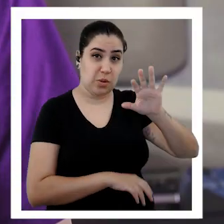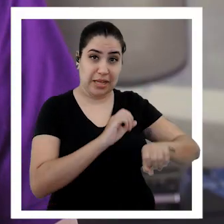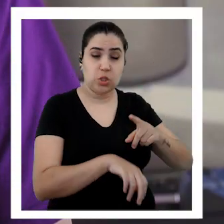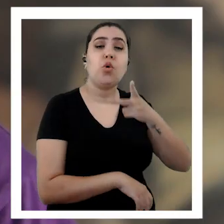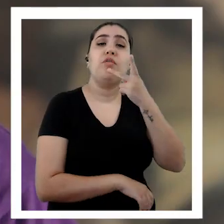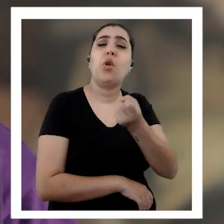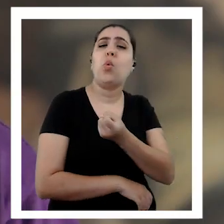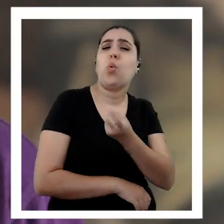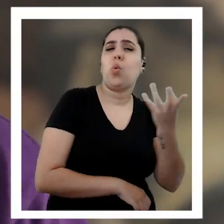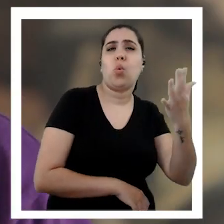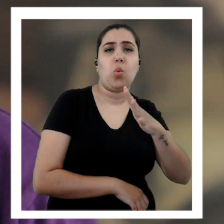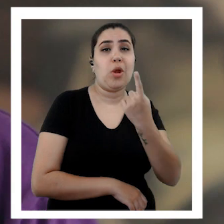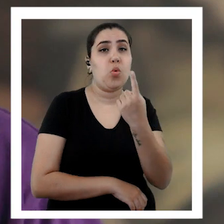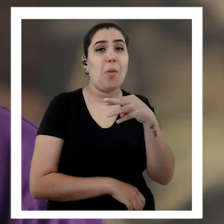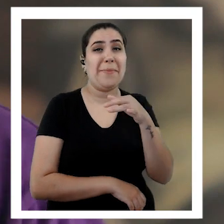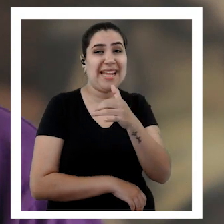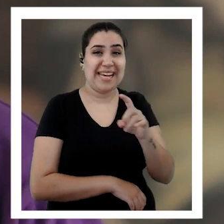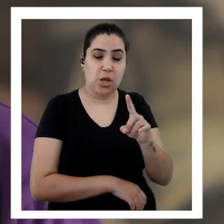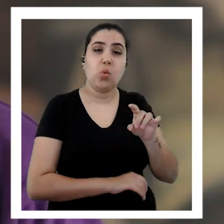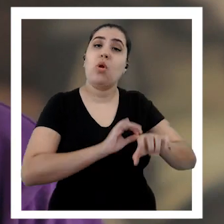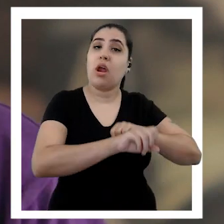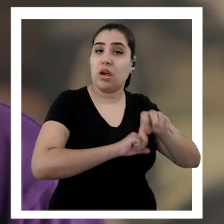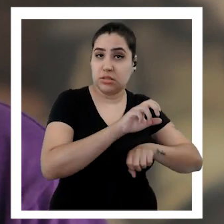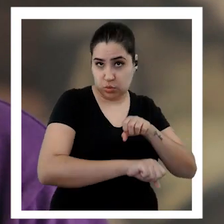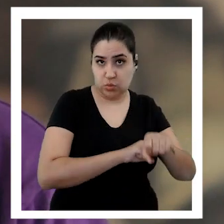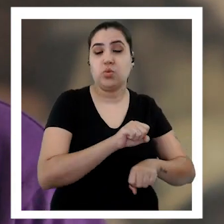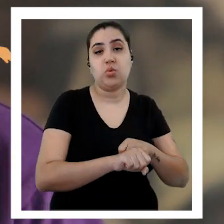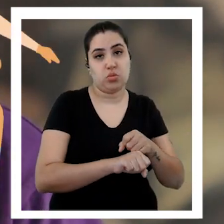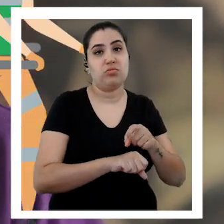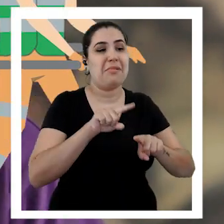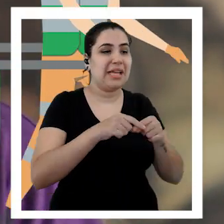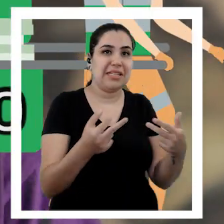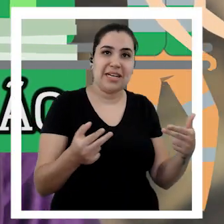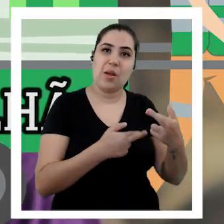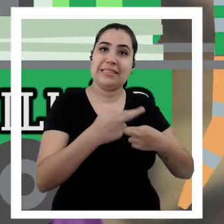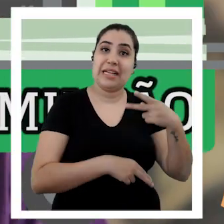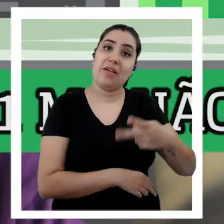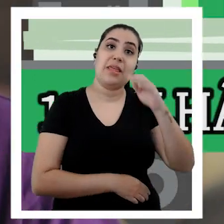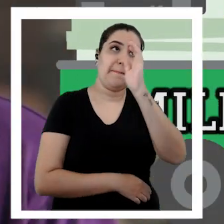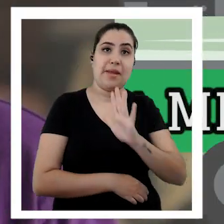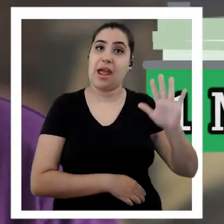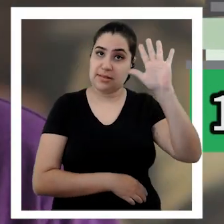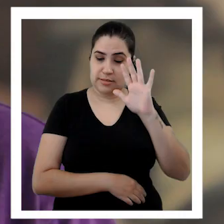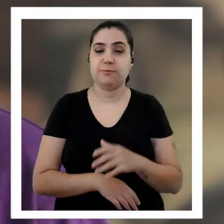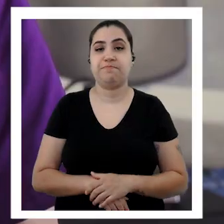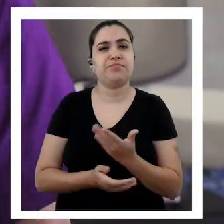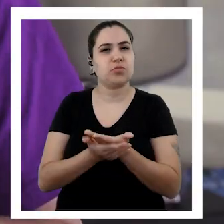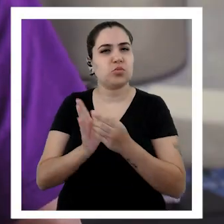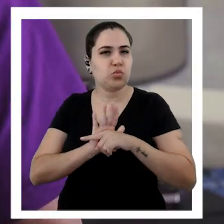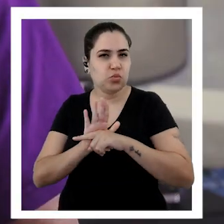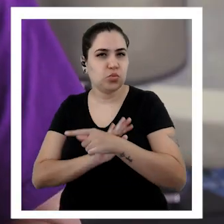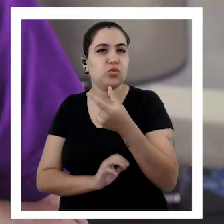de Catadores diz que existe cerca de 1 milhão de catadores de material reciclável no país.